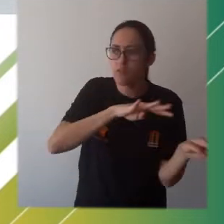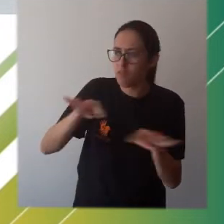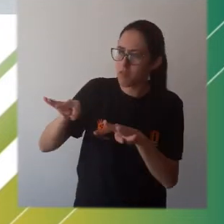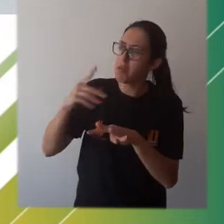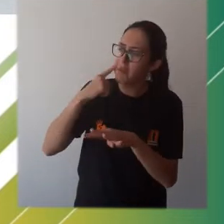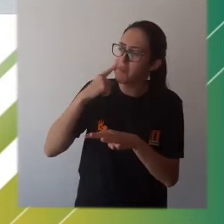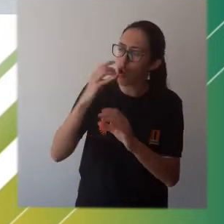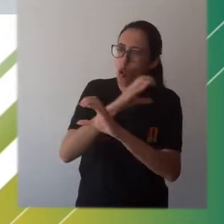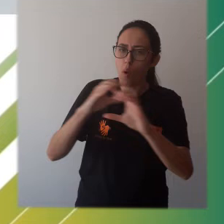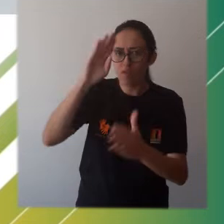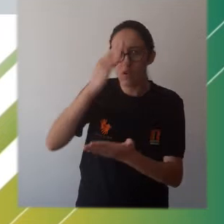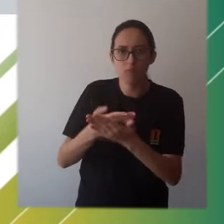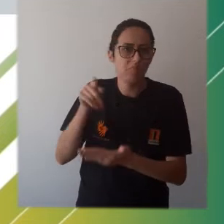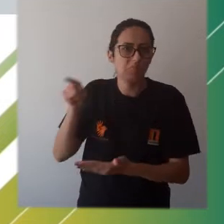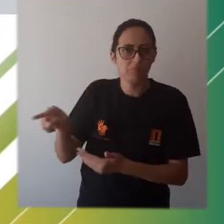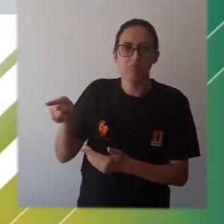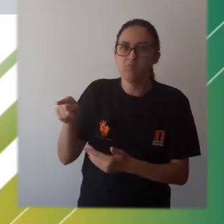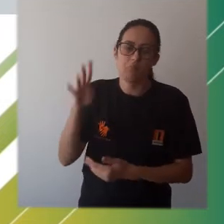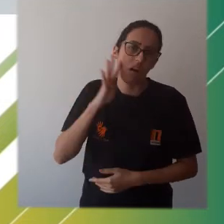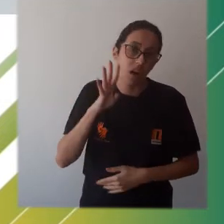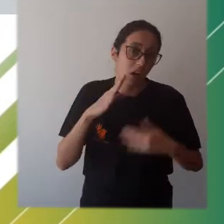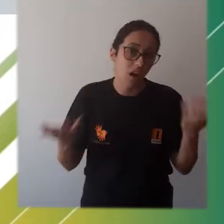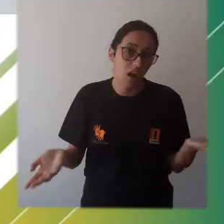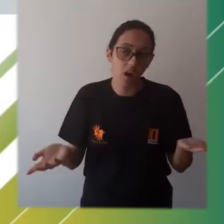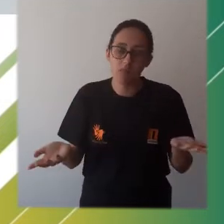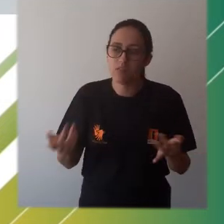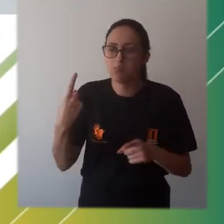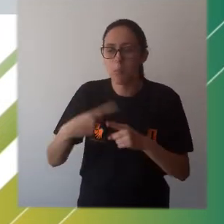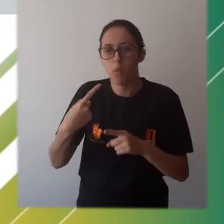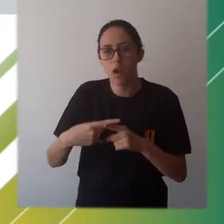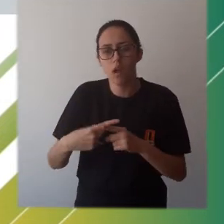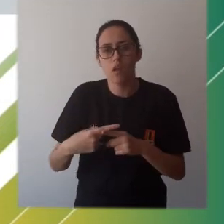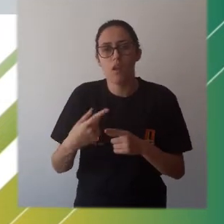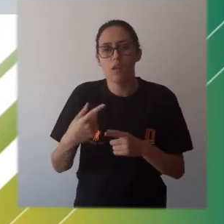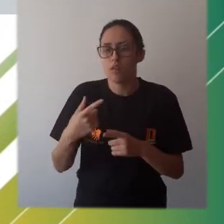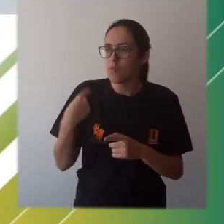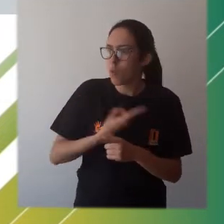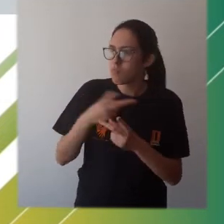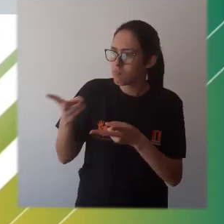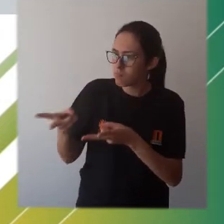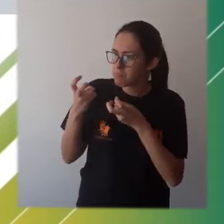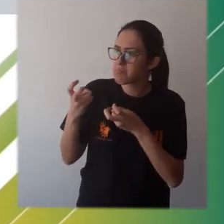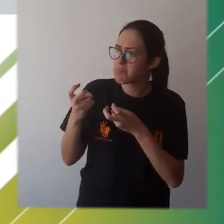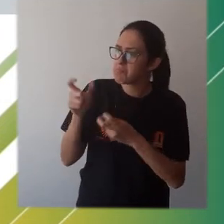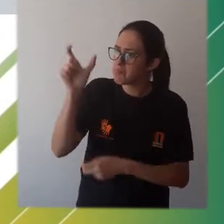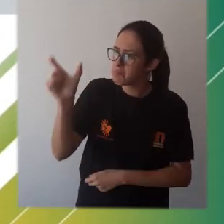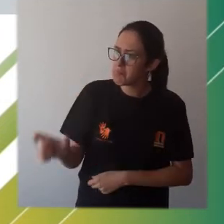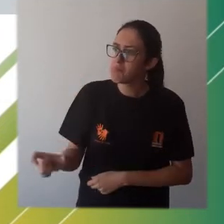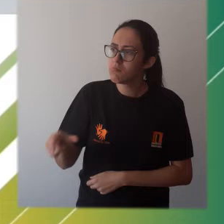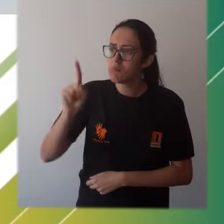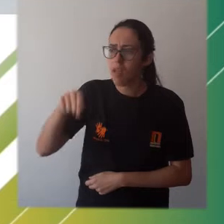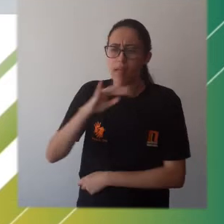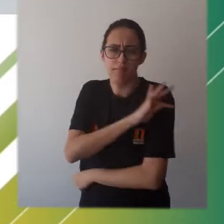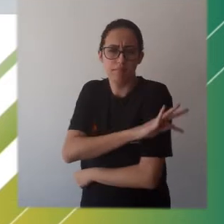tem confiança em com quem você está trabalhando. Isso é muito legal, mostra aí que a gente tem